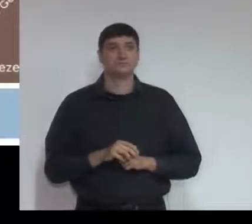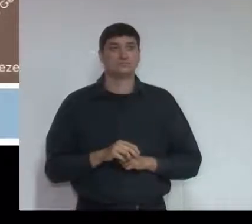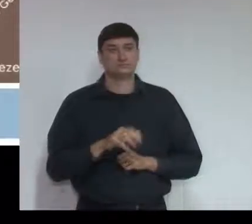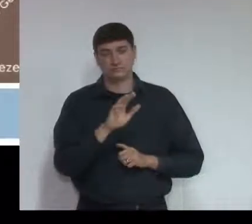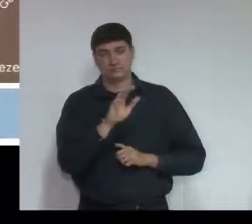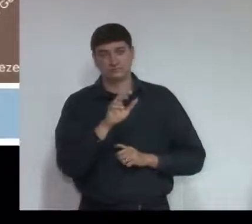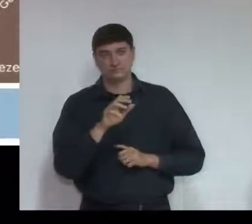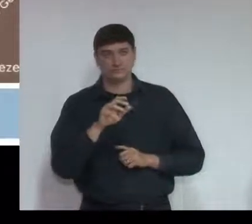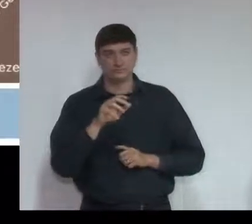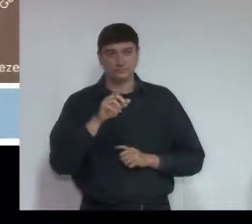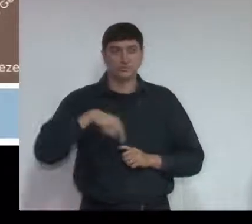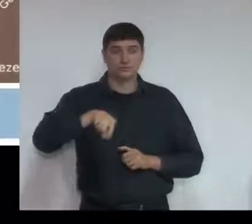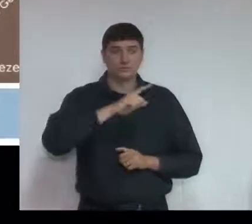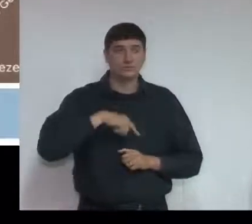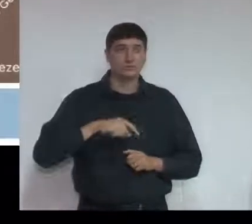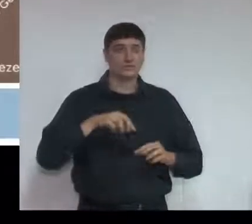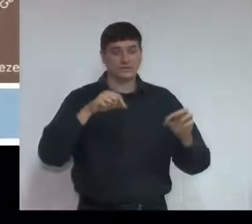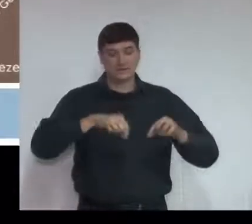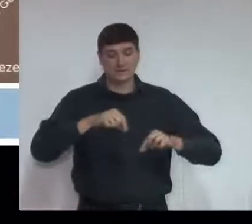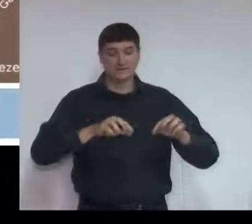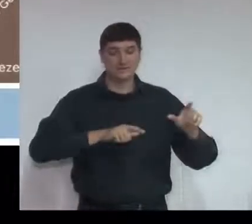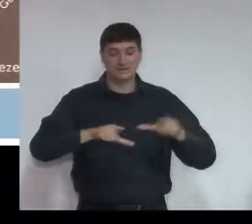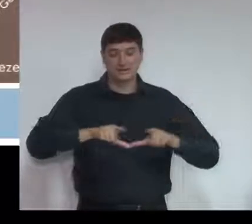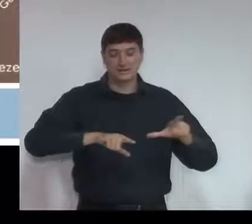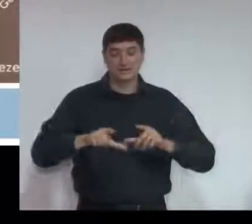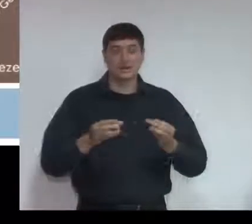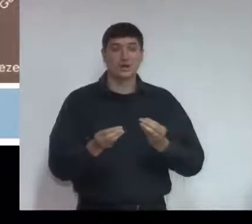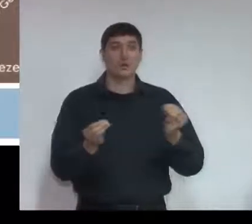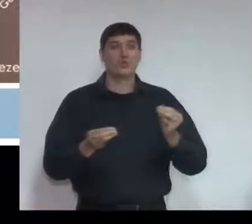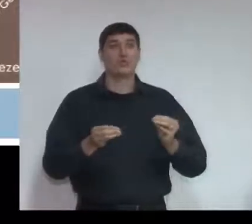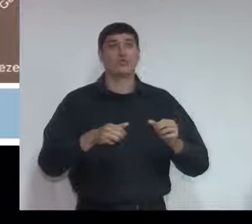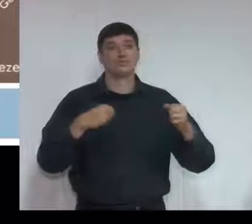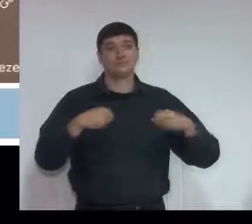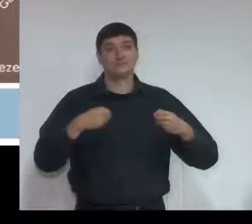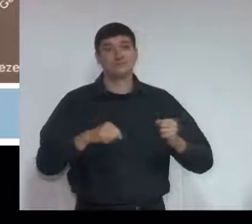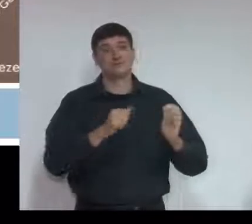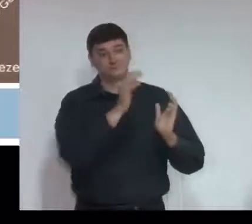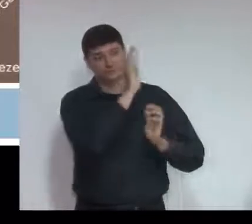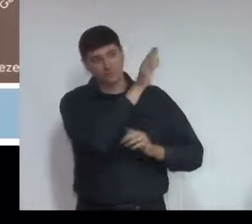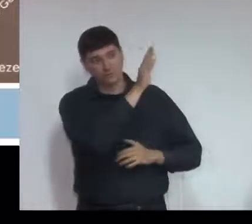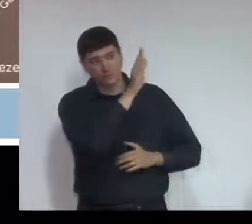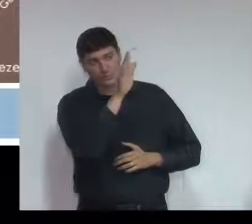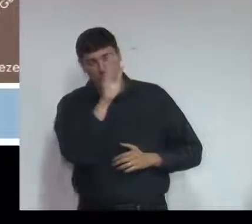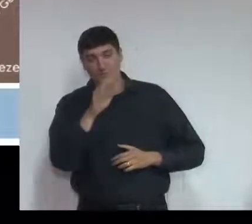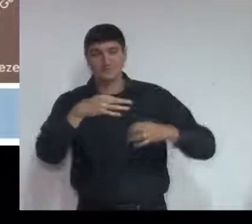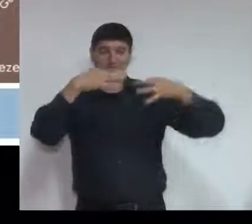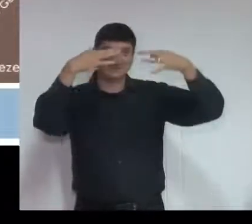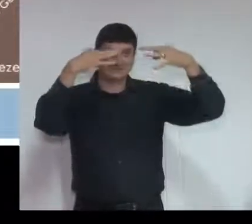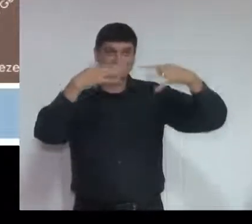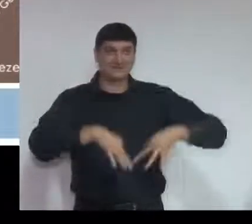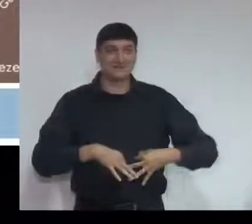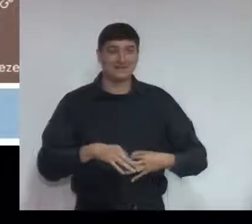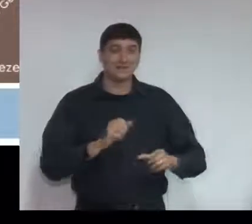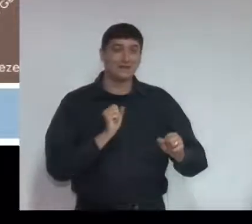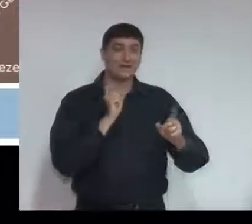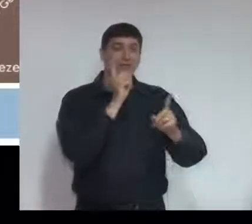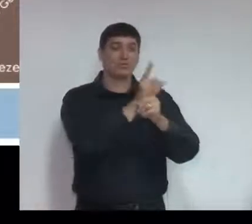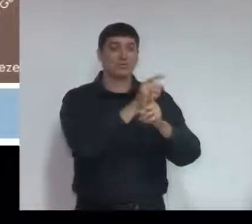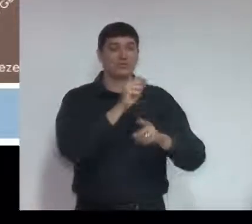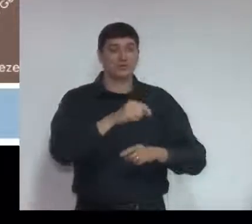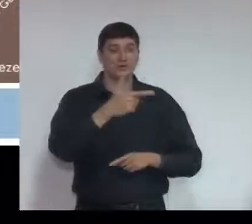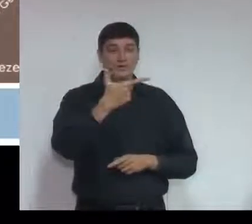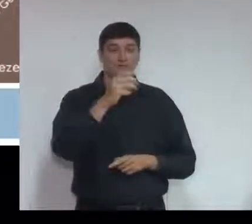de trabalho, não é? Então o Pareto ele foi um estatístico e ele conseguiu identificar rapidamente que 20% da